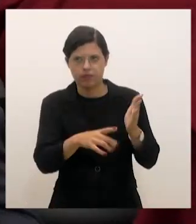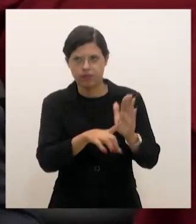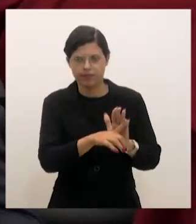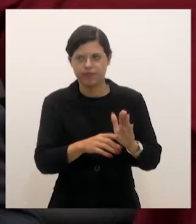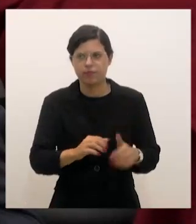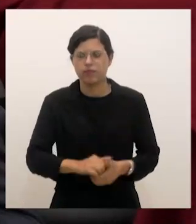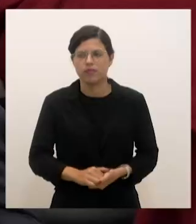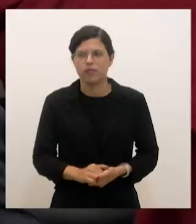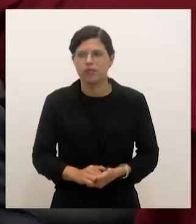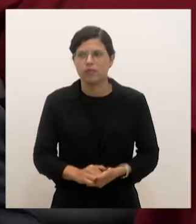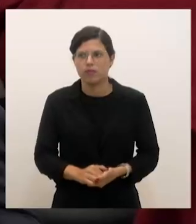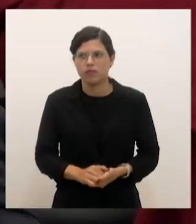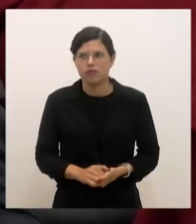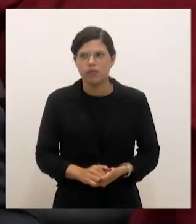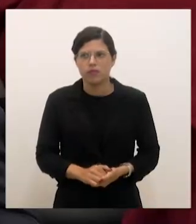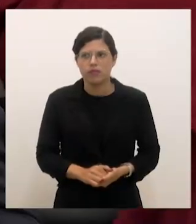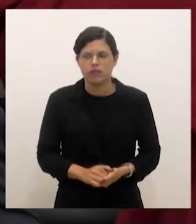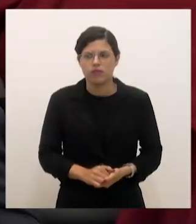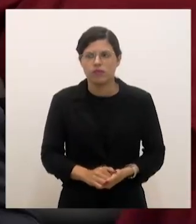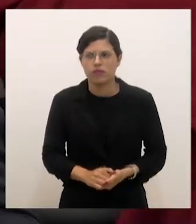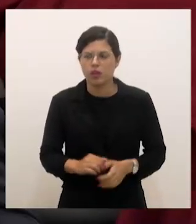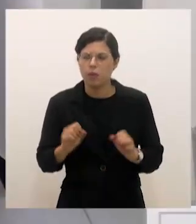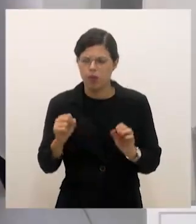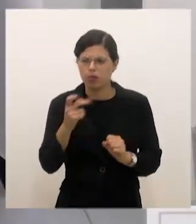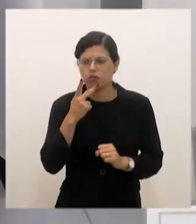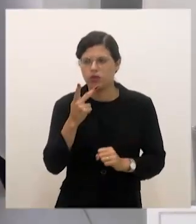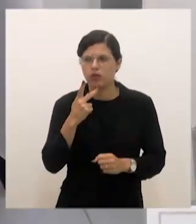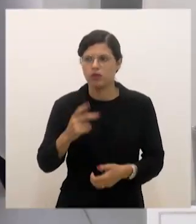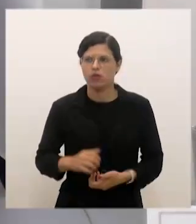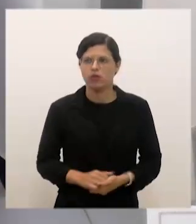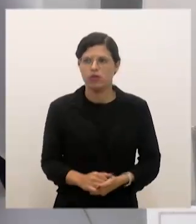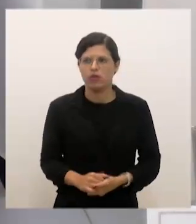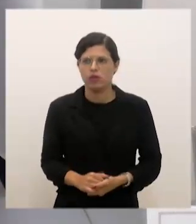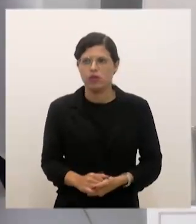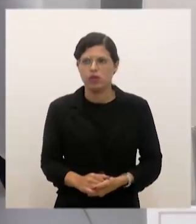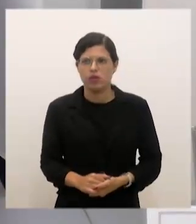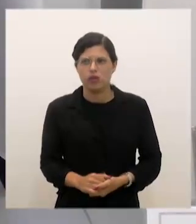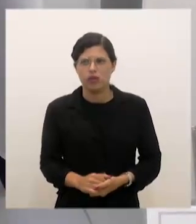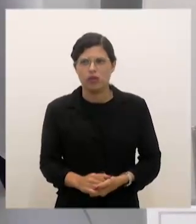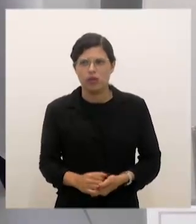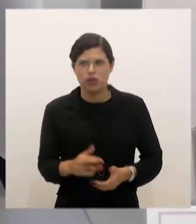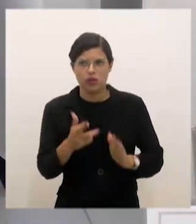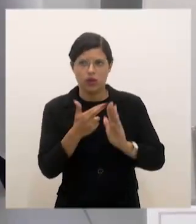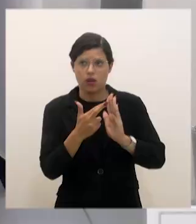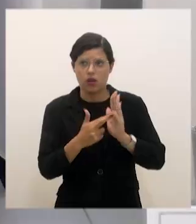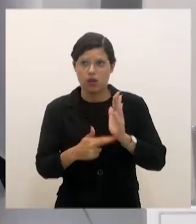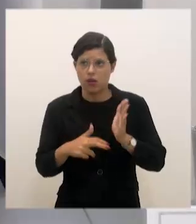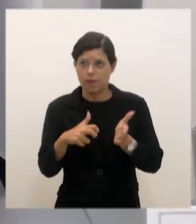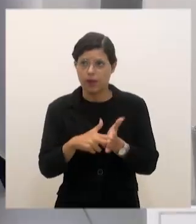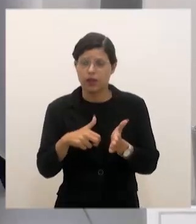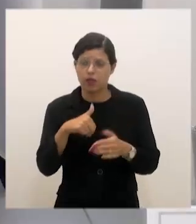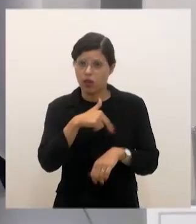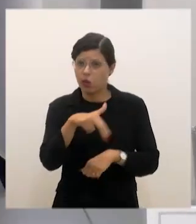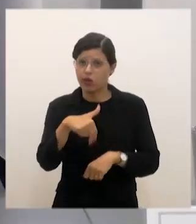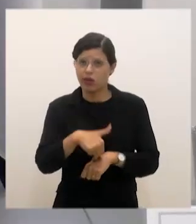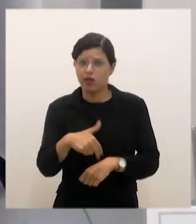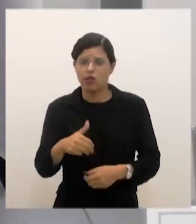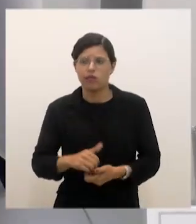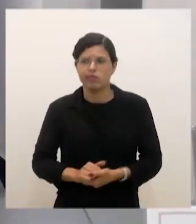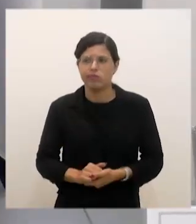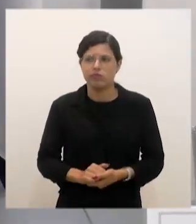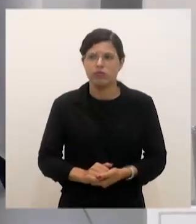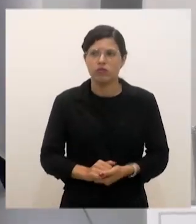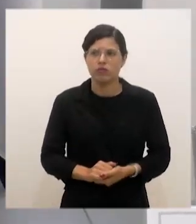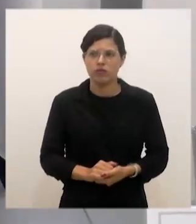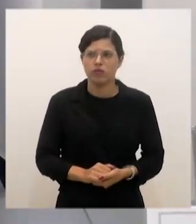estrita. Então, me permite uma pequena parte? Eu entendo... O Código Penal é da União, isso. Eu entendo o posicionamento do deputado Luiz